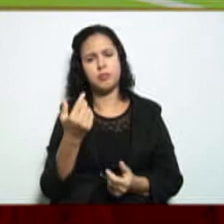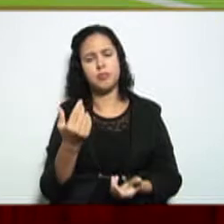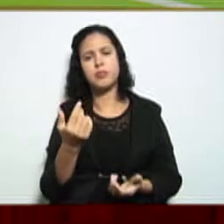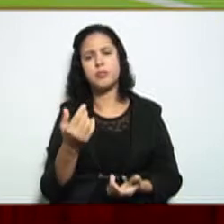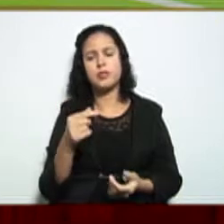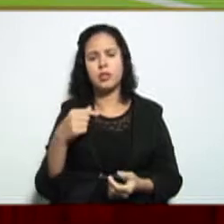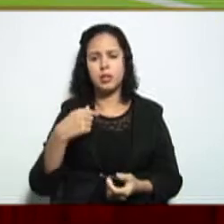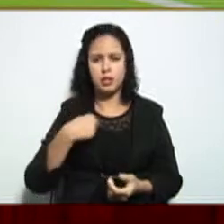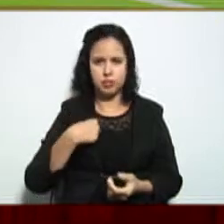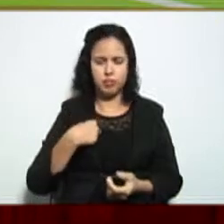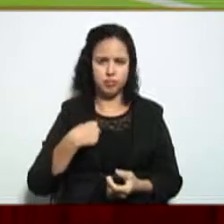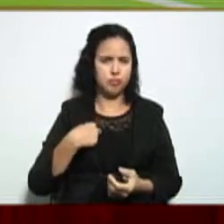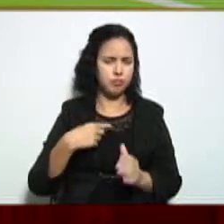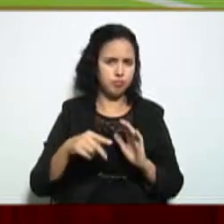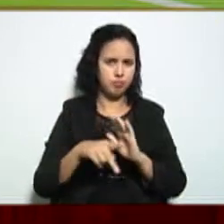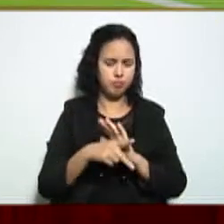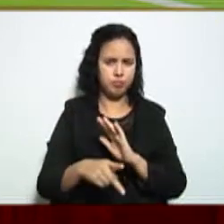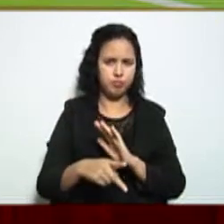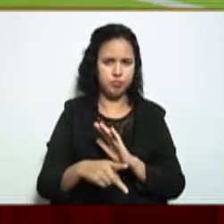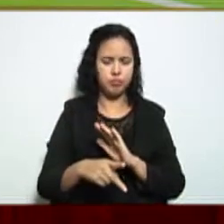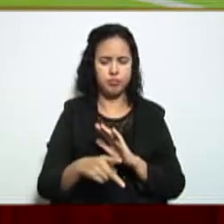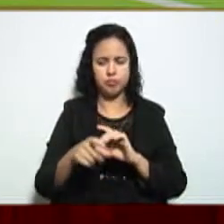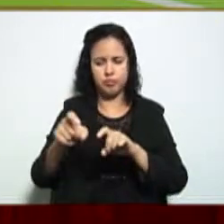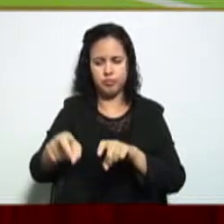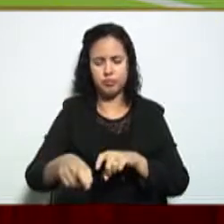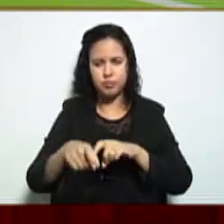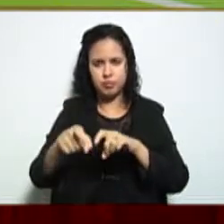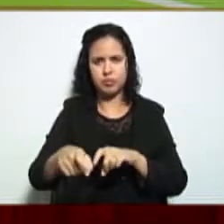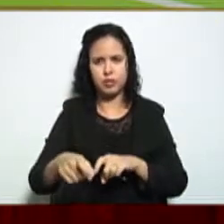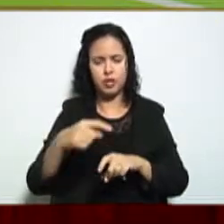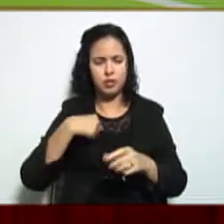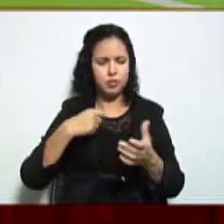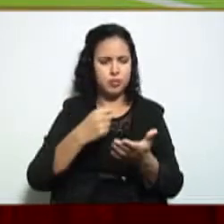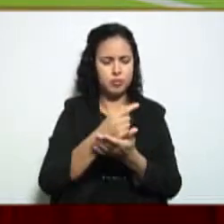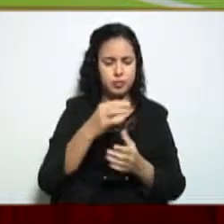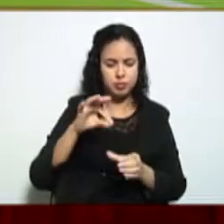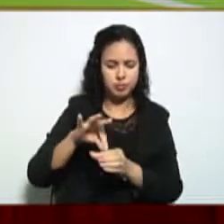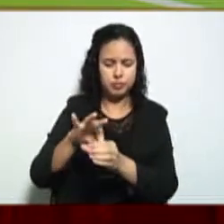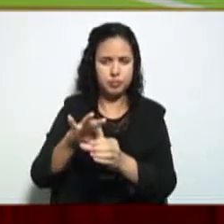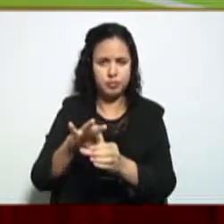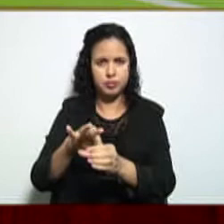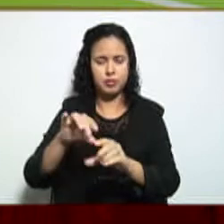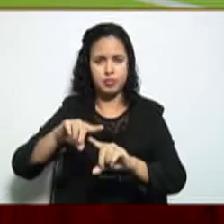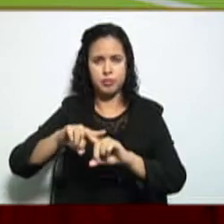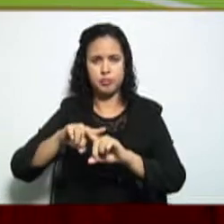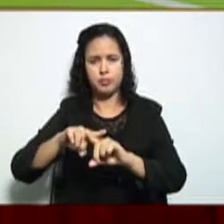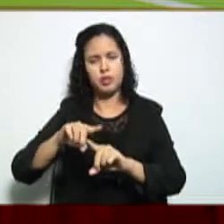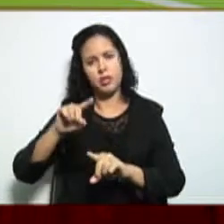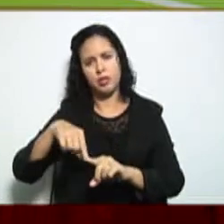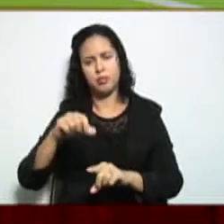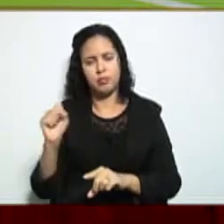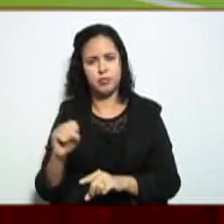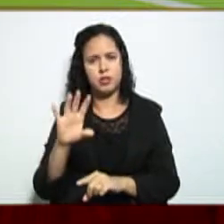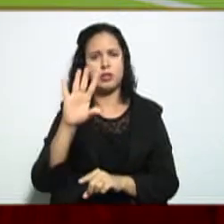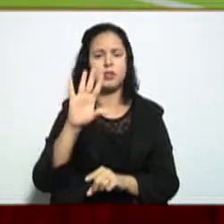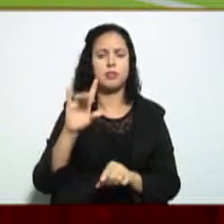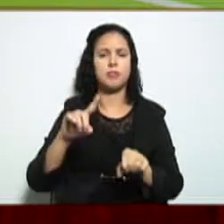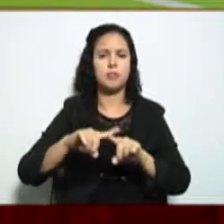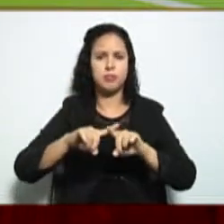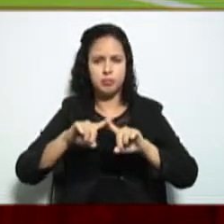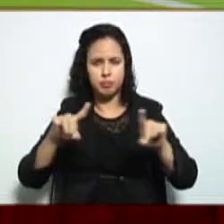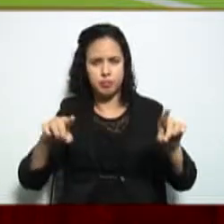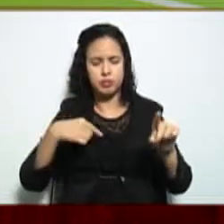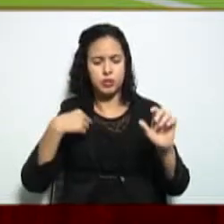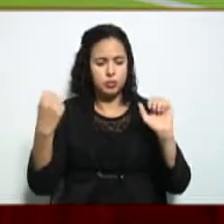a semente que você falou, vai me sair um preço. Mas se eu me junto com outros produtores que também